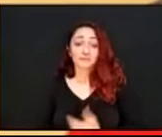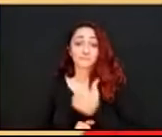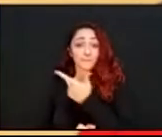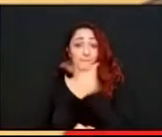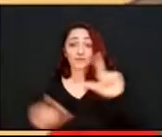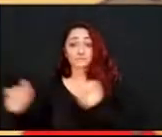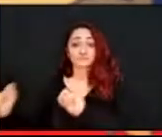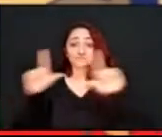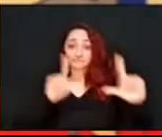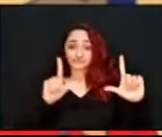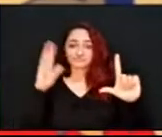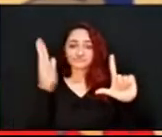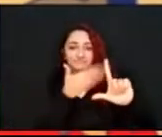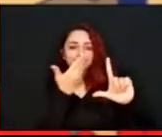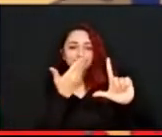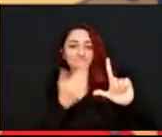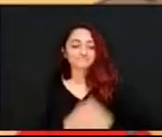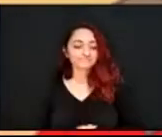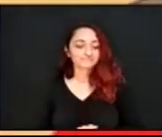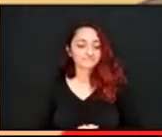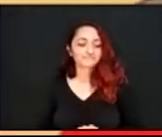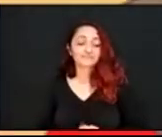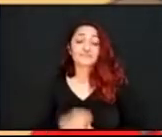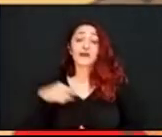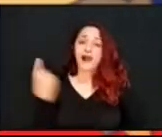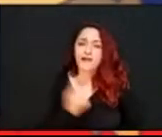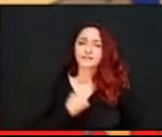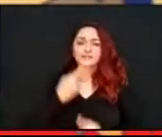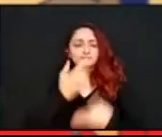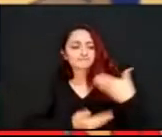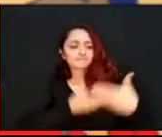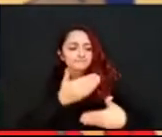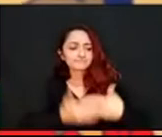do do slide a gente construiu obviamente uma